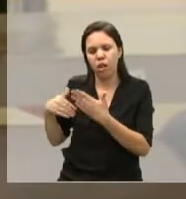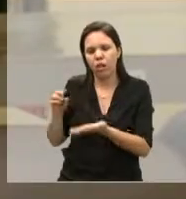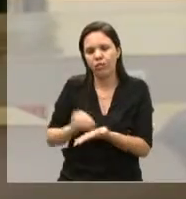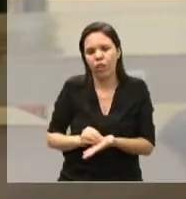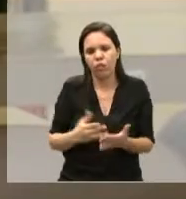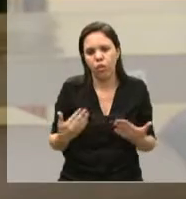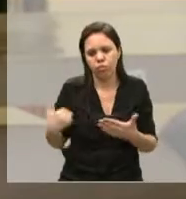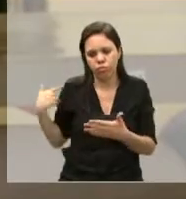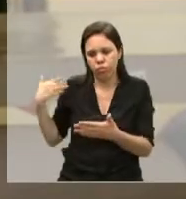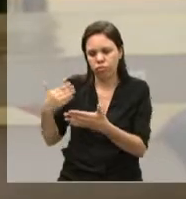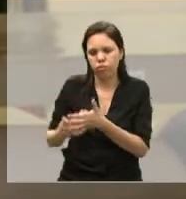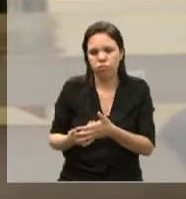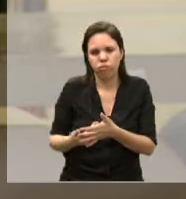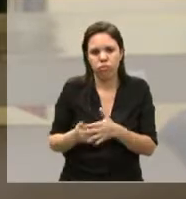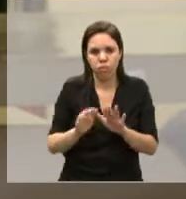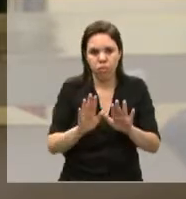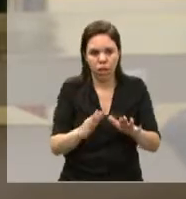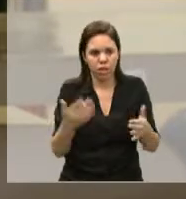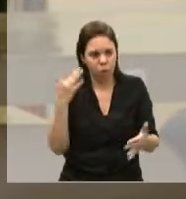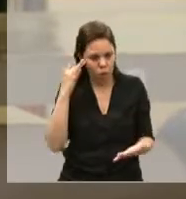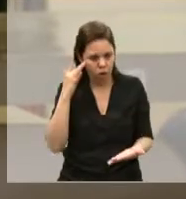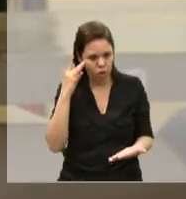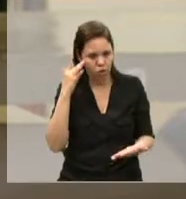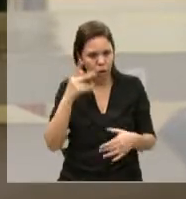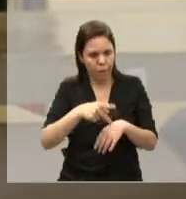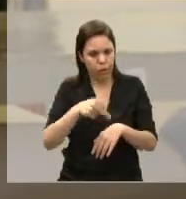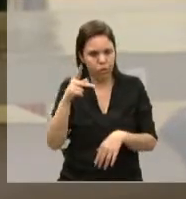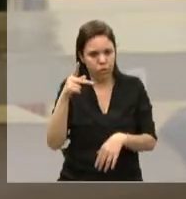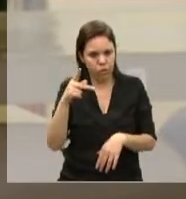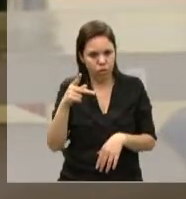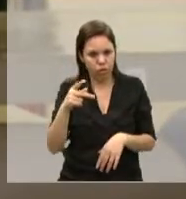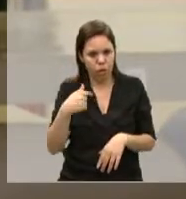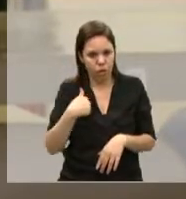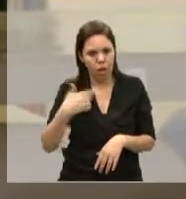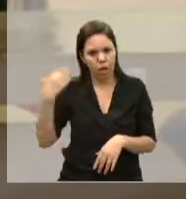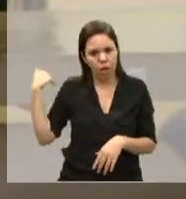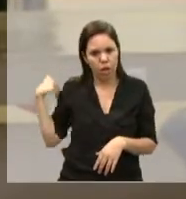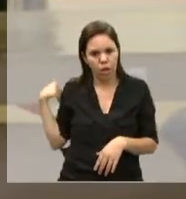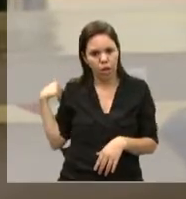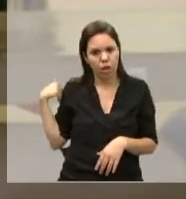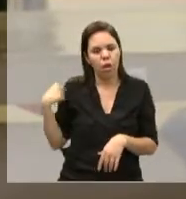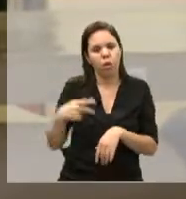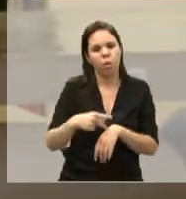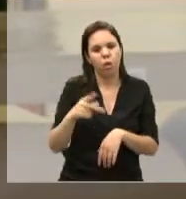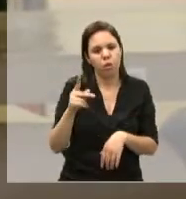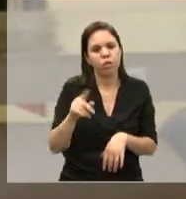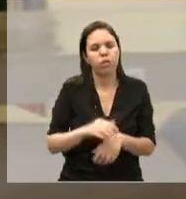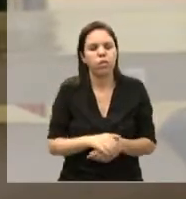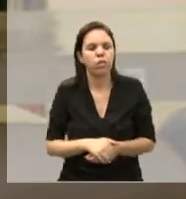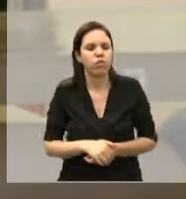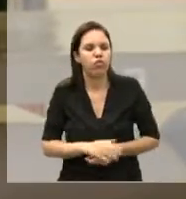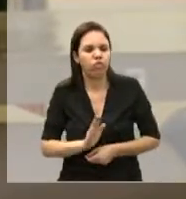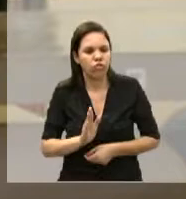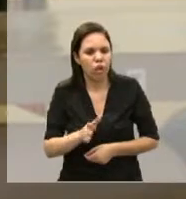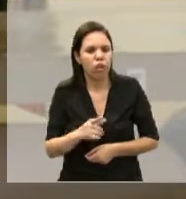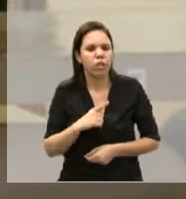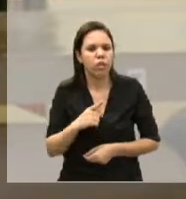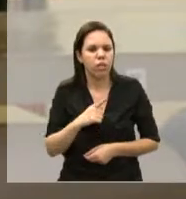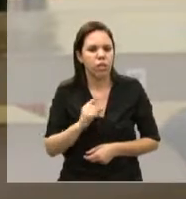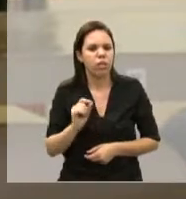Pecou lá atrás. Então a grande beleza da pós-graduação, e eu posso falar a respeito disso porque eu fui um pós-graduado também, é que a gente